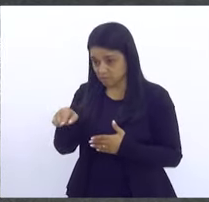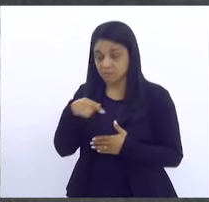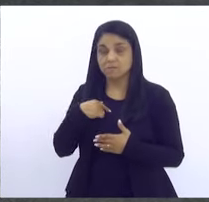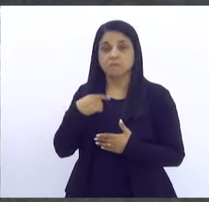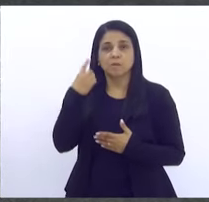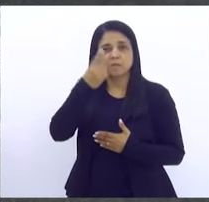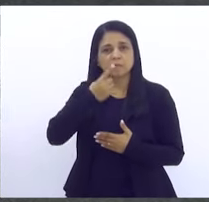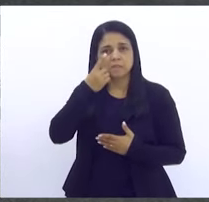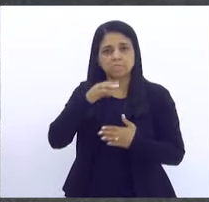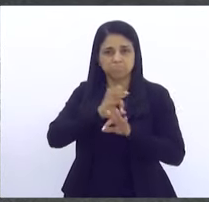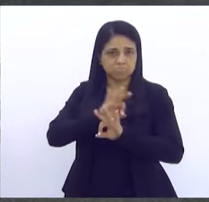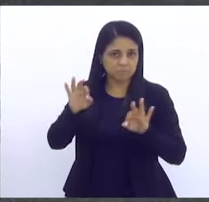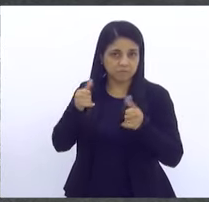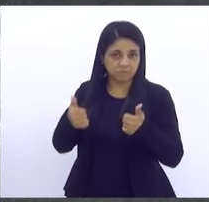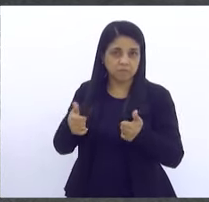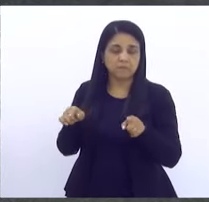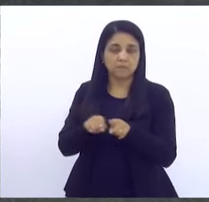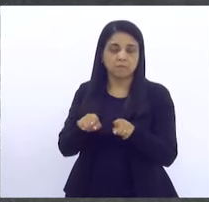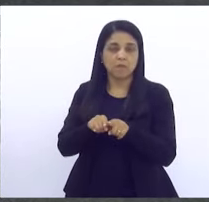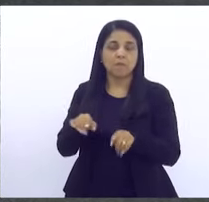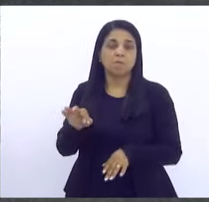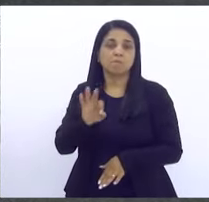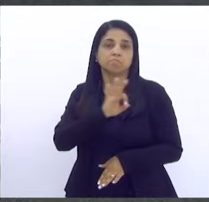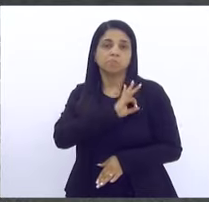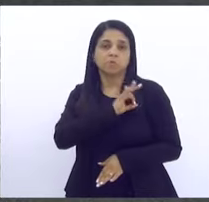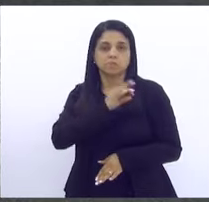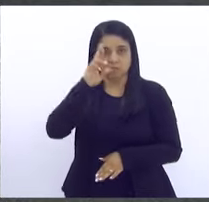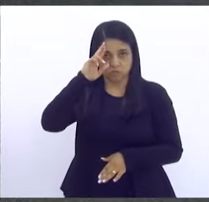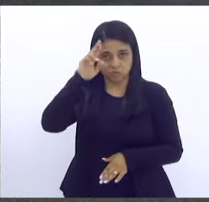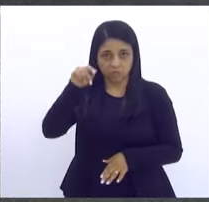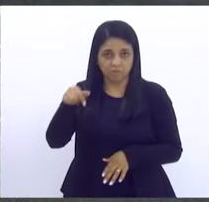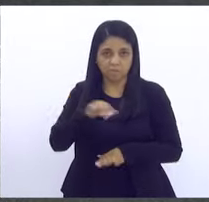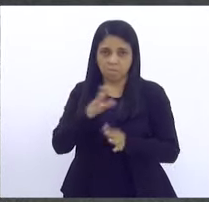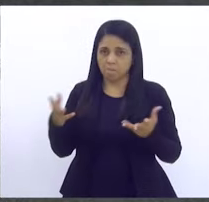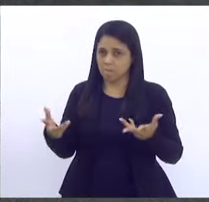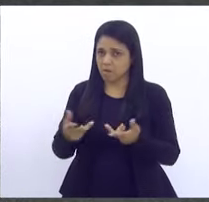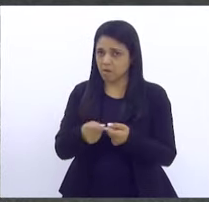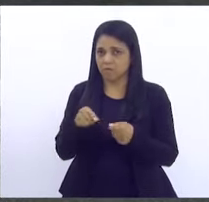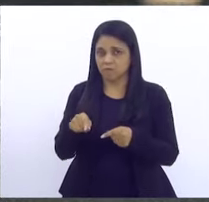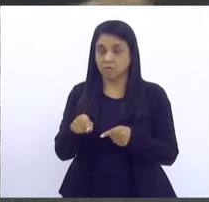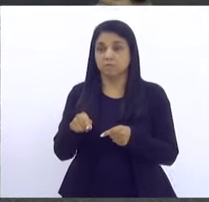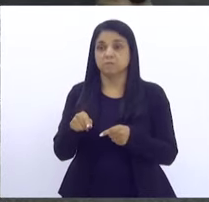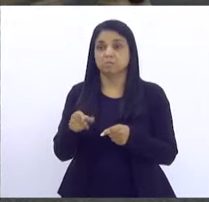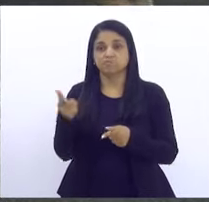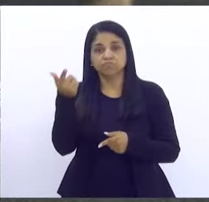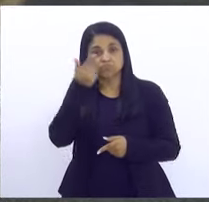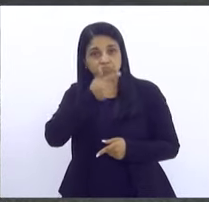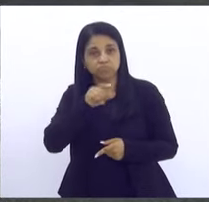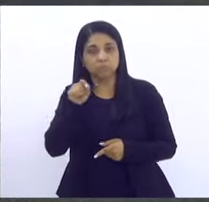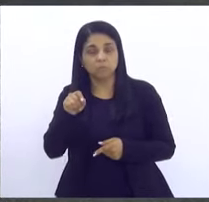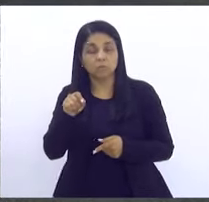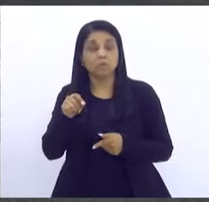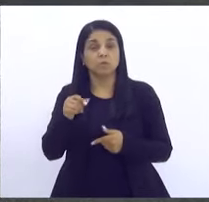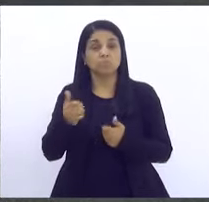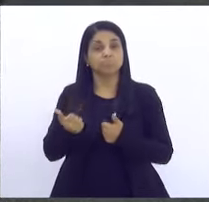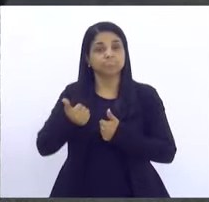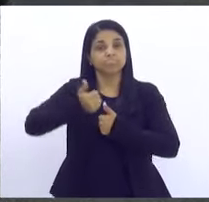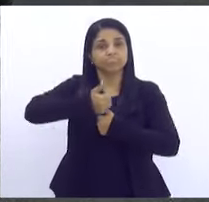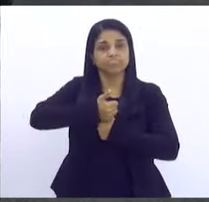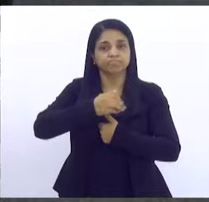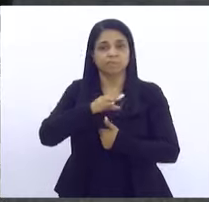foi também uma coerente chefe de polícia e só pôde o selo porque o cargo de chefia de polícia é